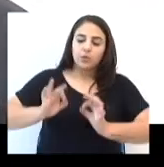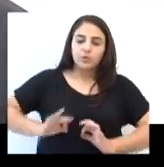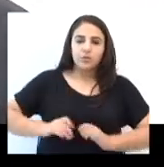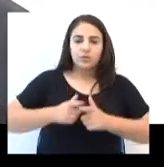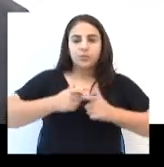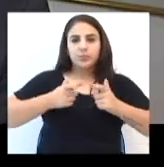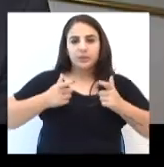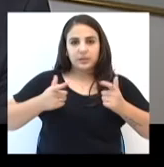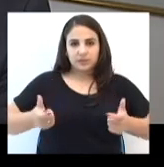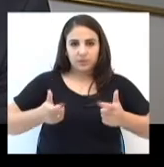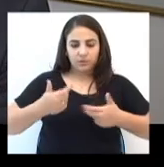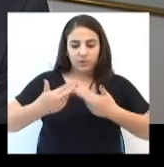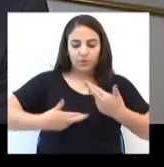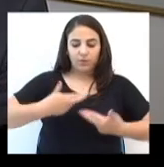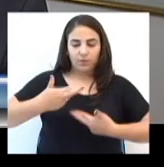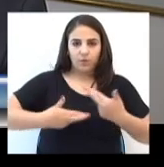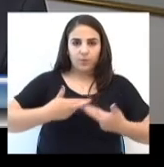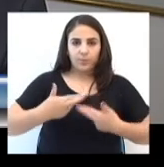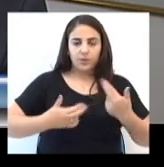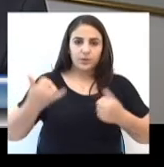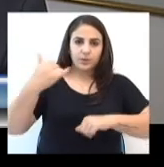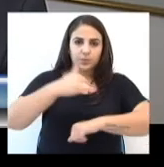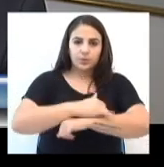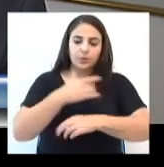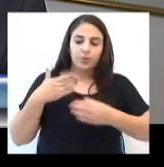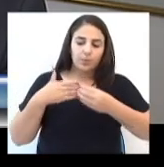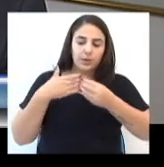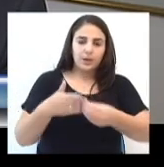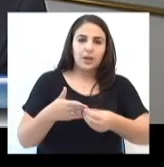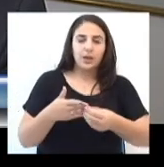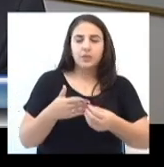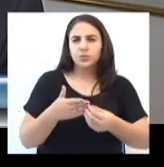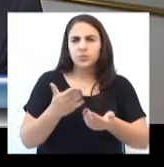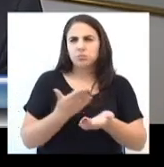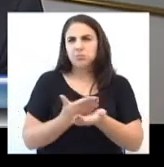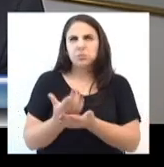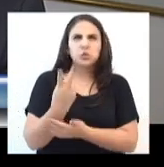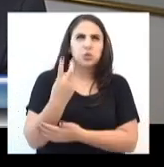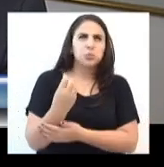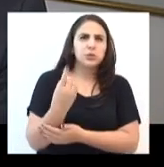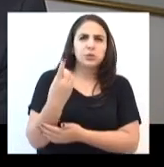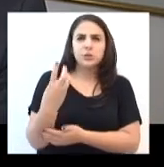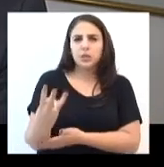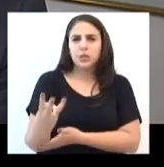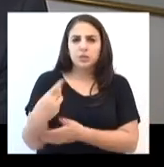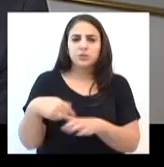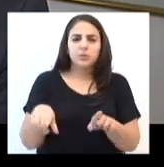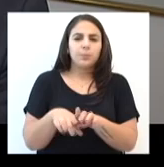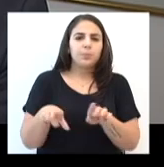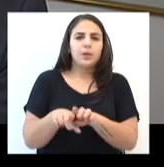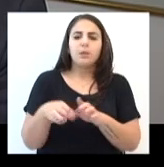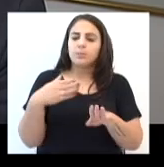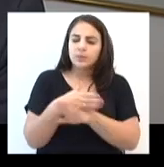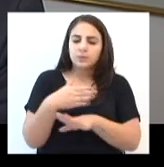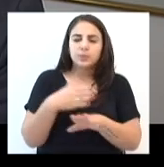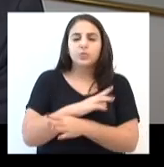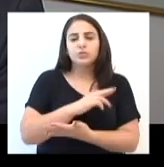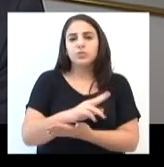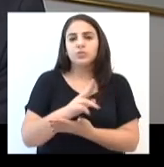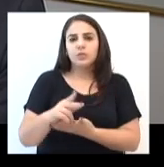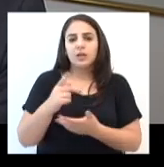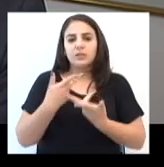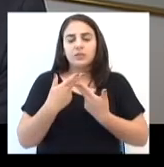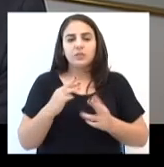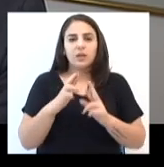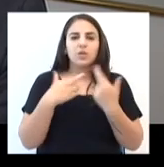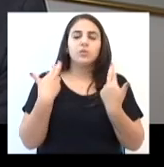Passo Fundo. Eu tenho acompanhado desde 2013, quando assumi essa casa, de forma bastante presente a todos os eventos, todas